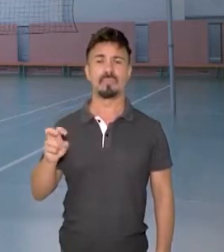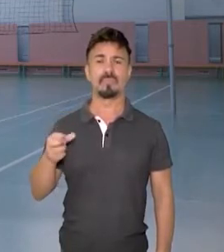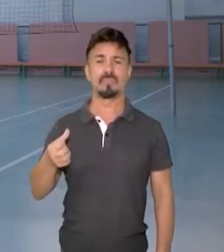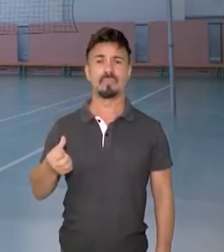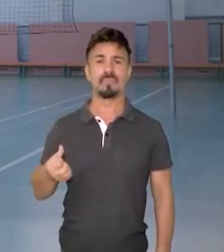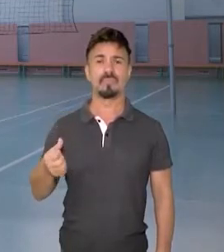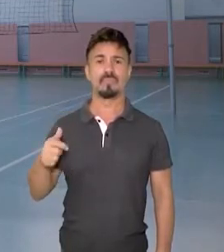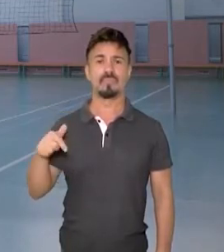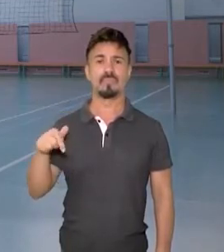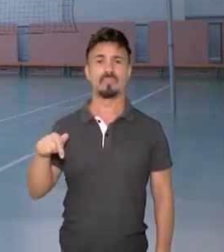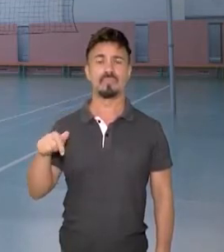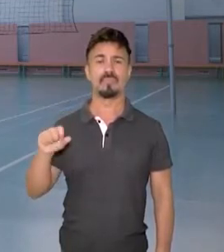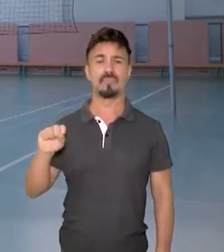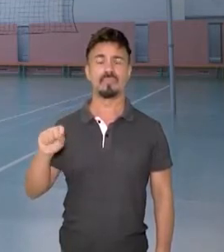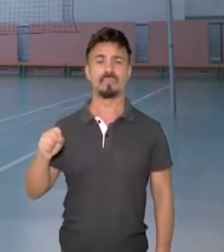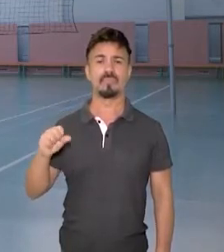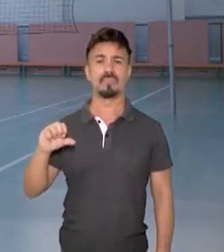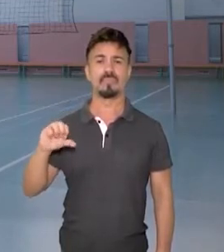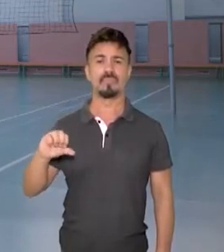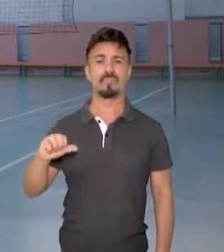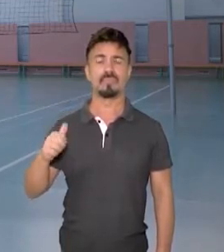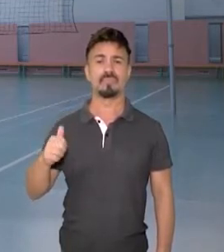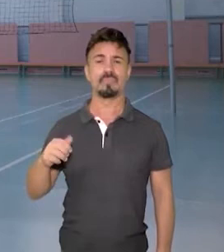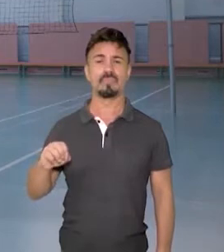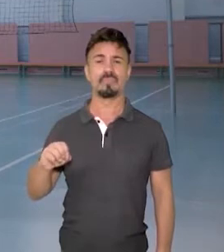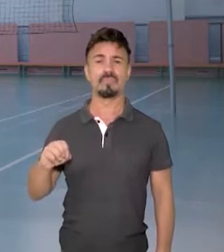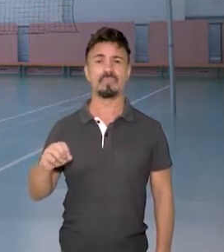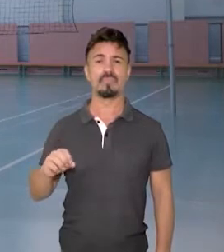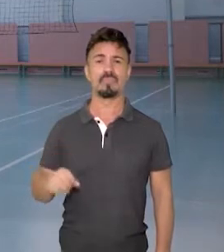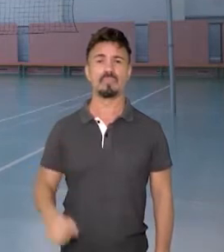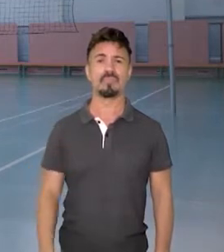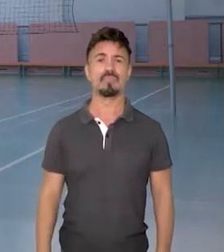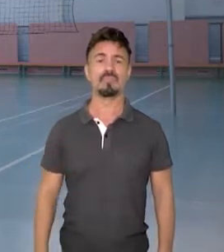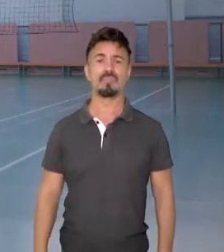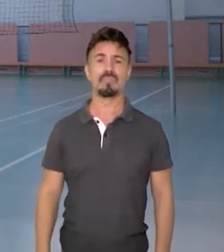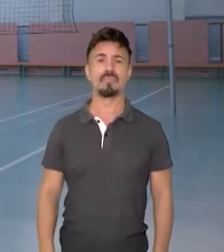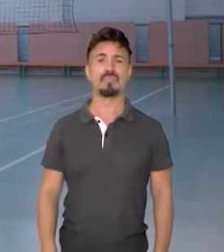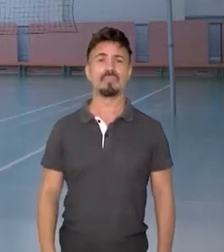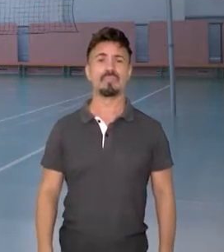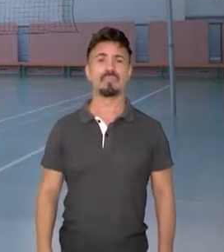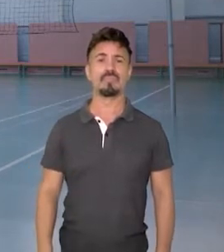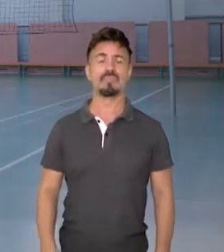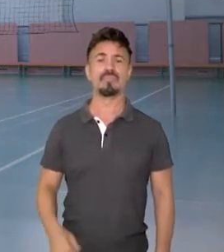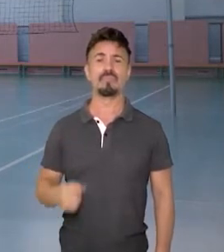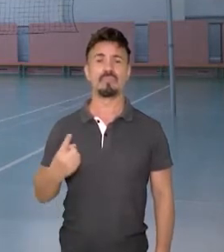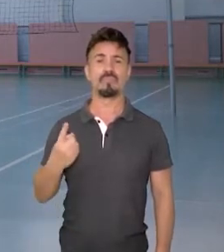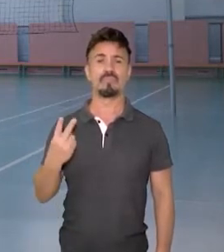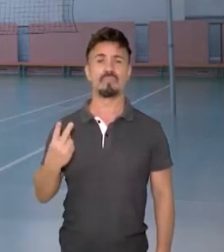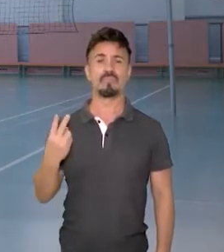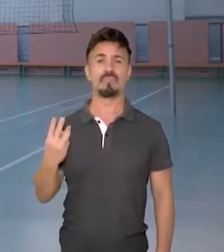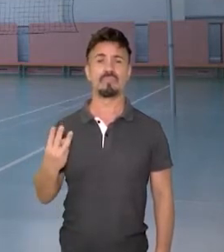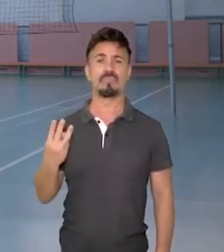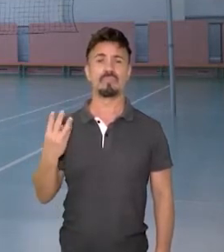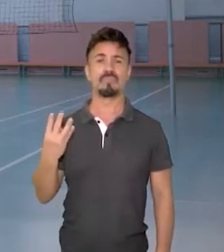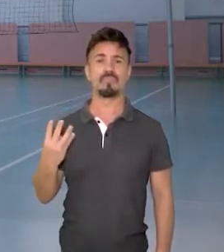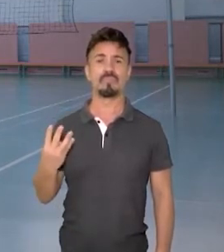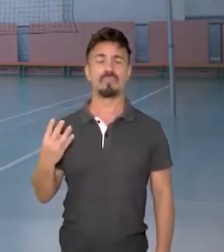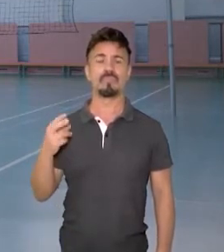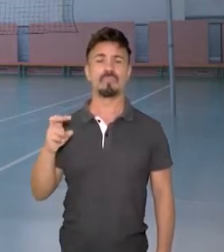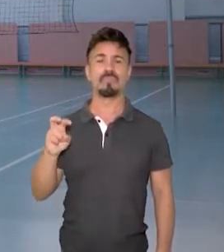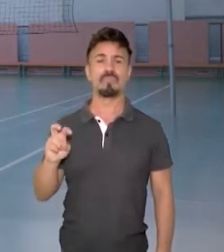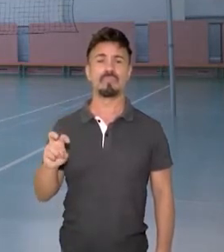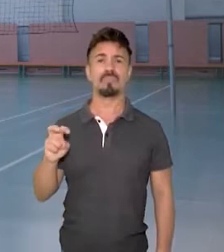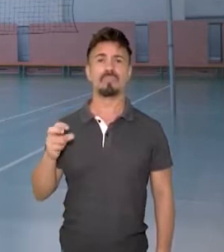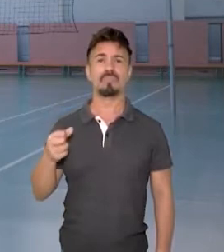cinco seis sete oito nove dez o outro braço um dois três